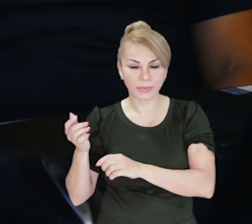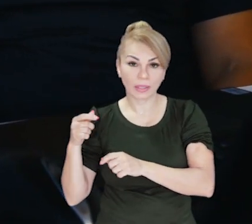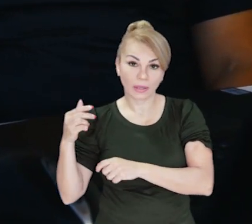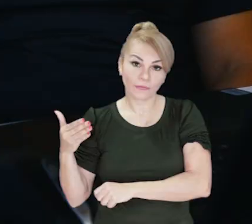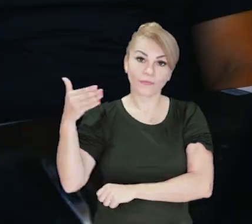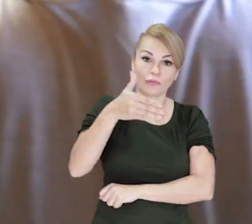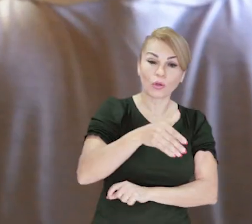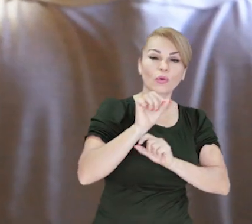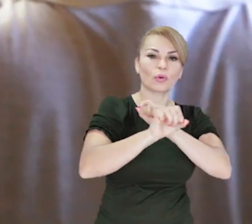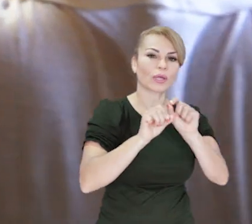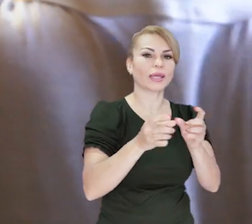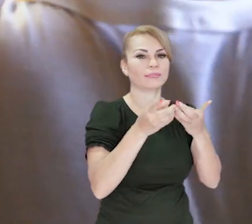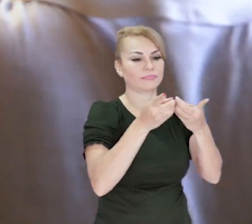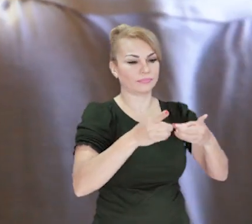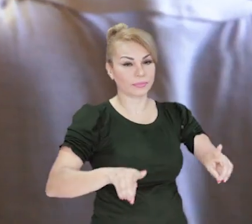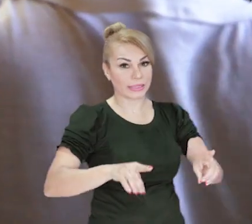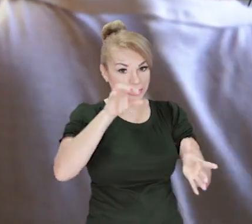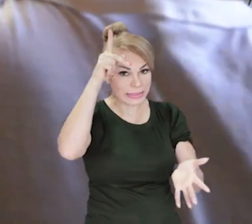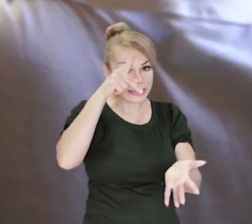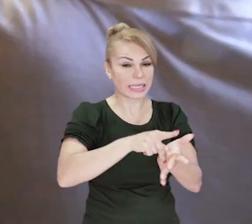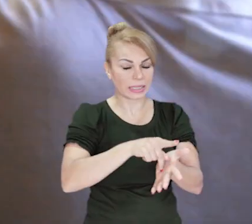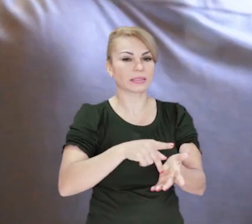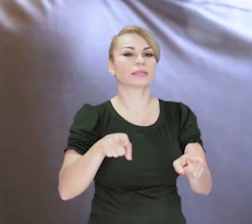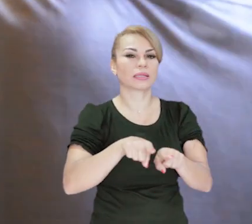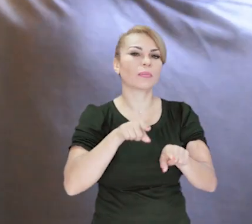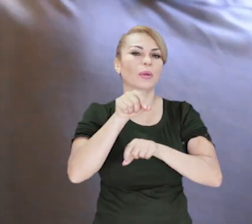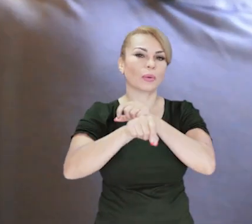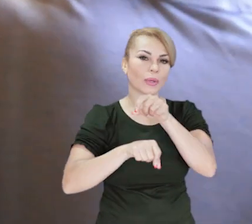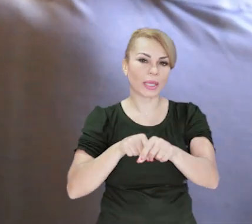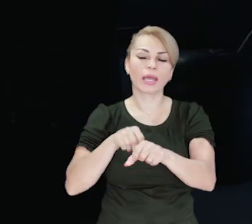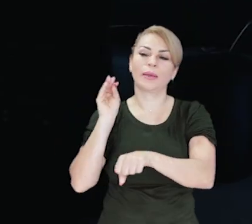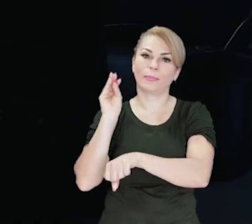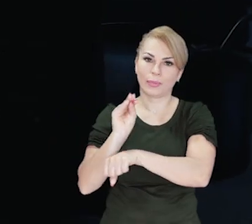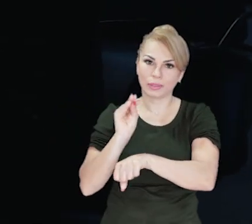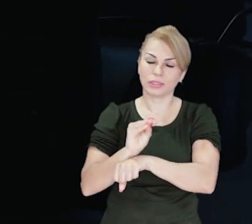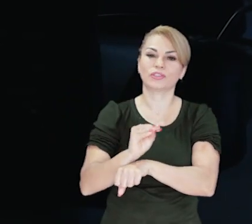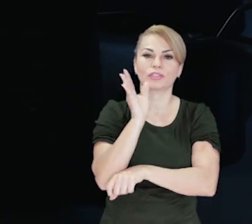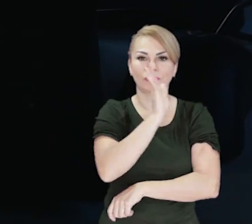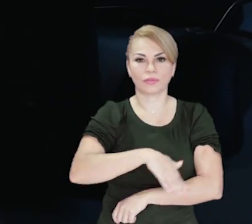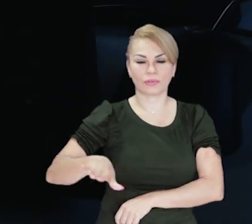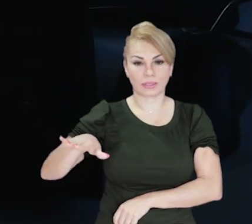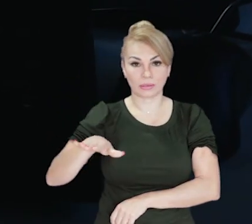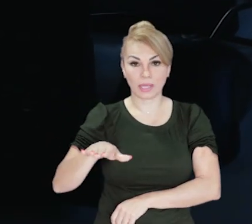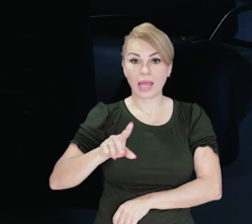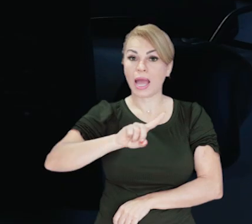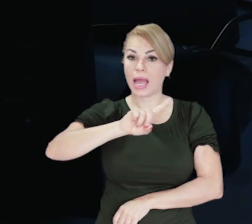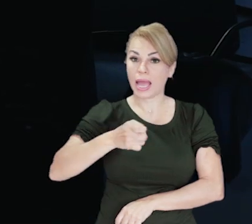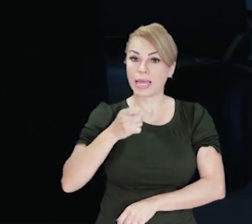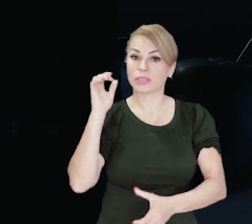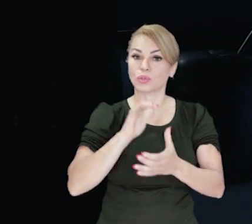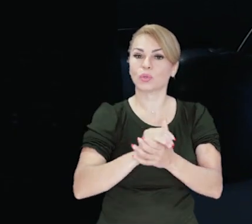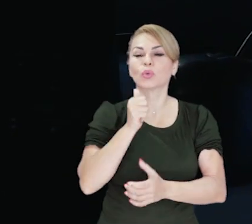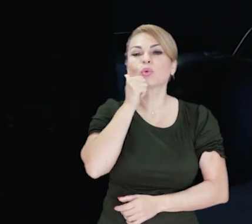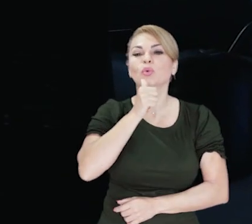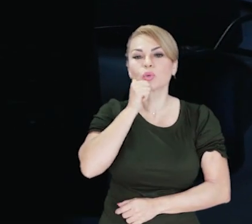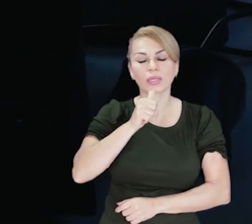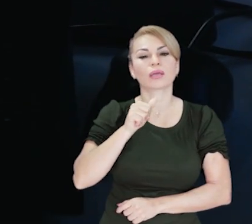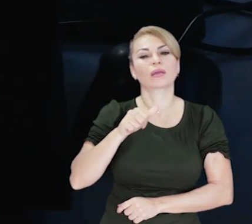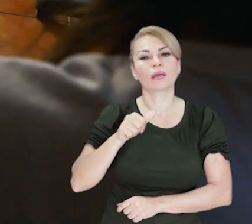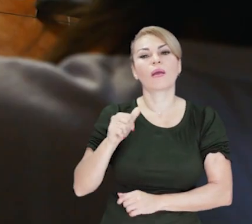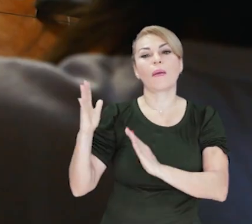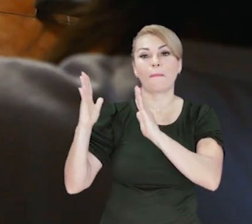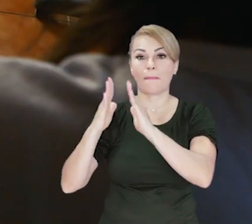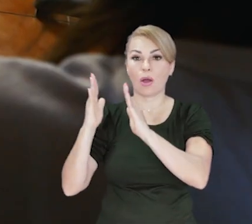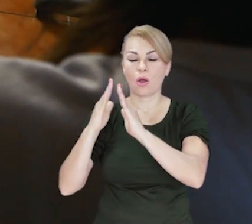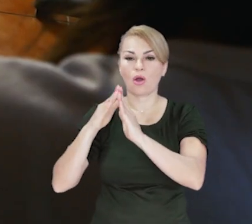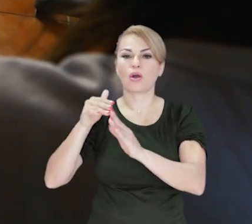guarda dos filhos. A ex-mulher atualmente vive em Porto Velho e, por isso, a equipe de conciliação recorreu ao WhatsApp para falar com ela